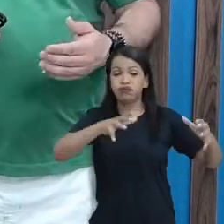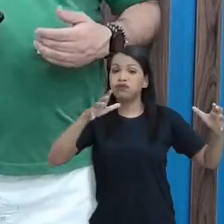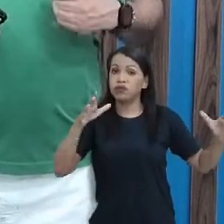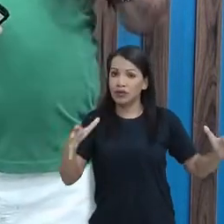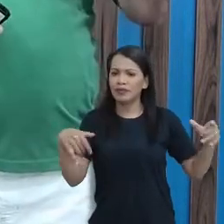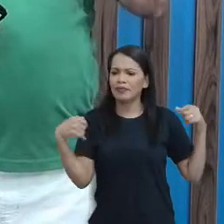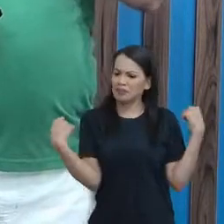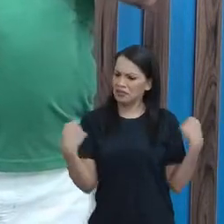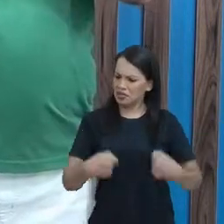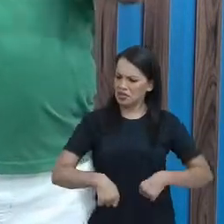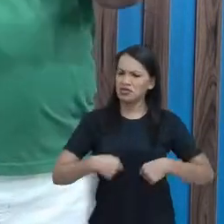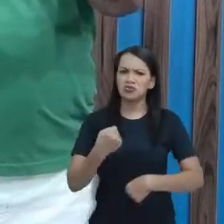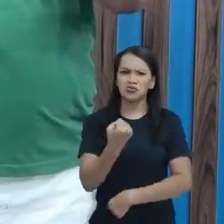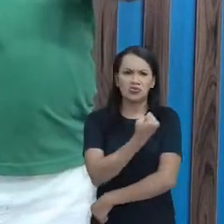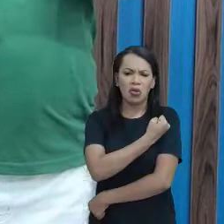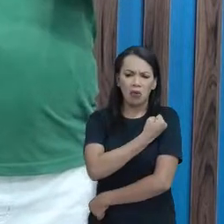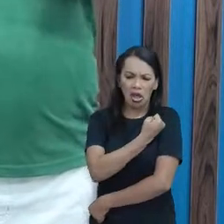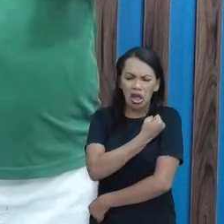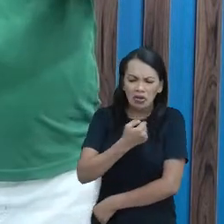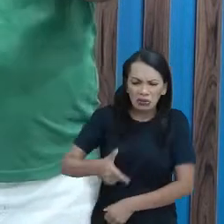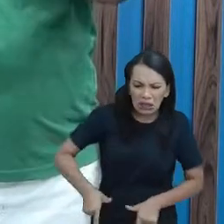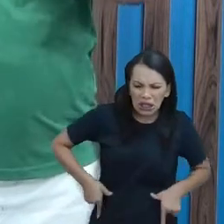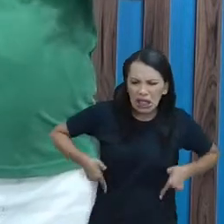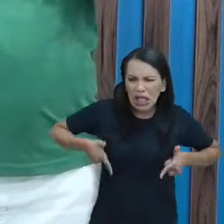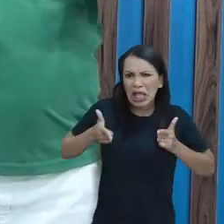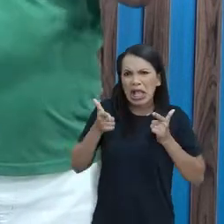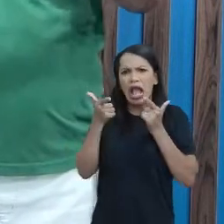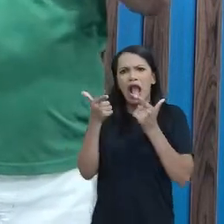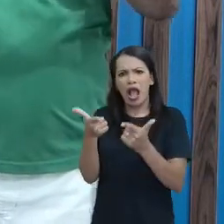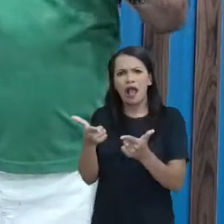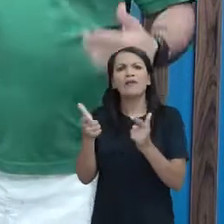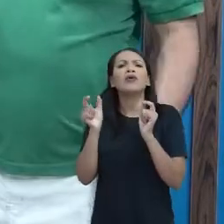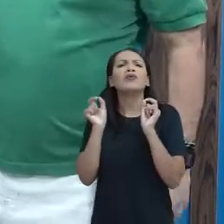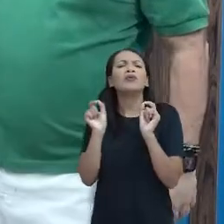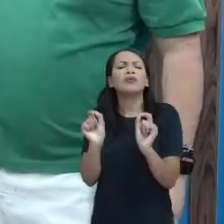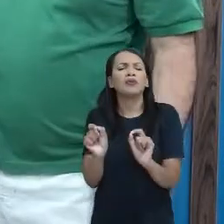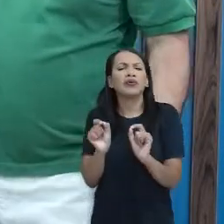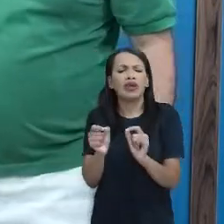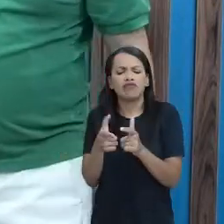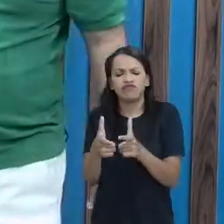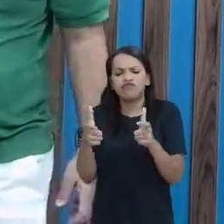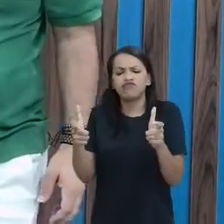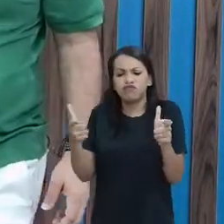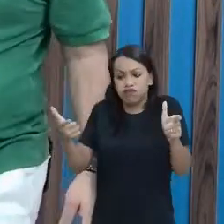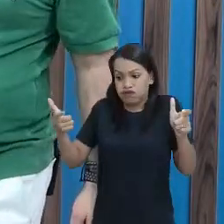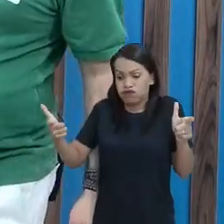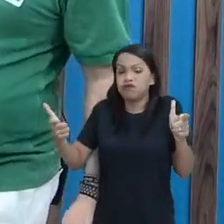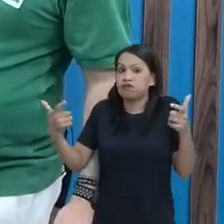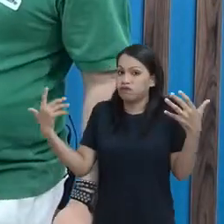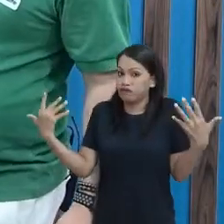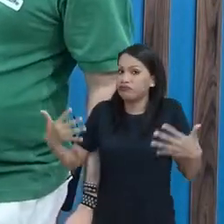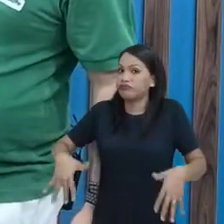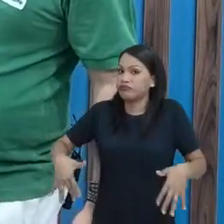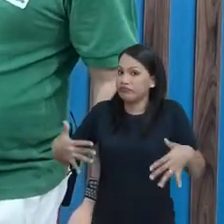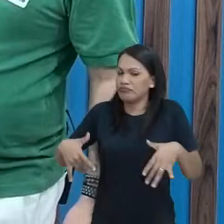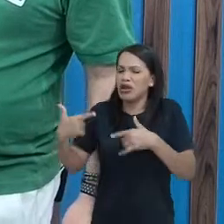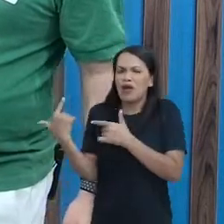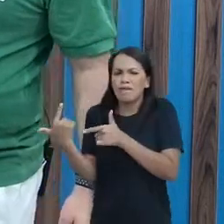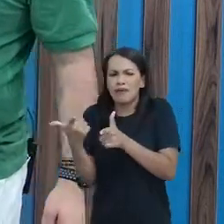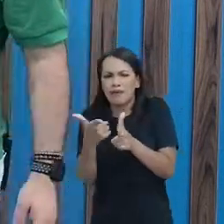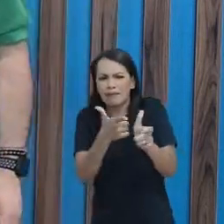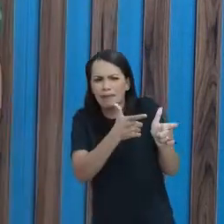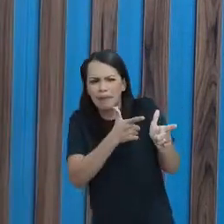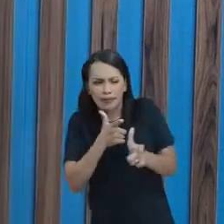Alemanha e invadir a União Soviética, logrando êxito, né? Mas aí o que é que acontece? A gente vai ter, eu